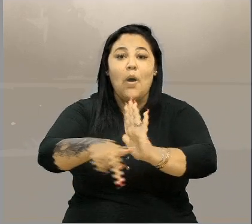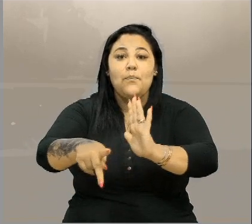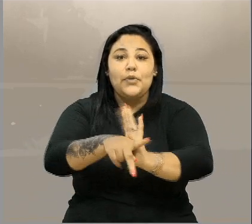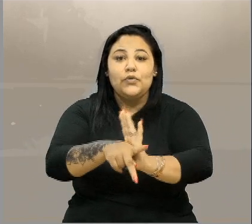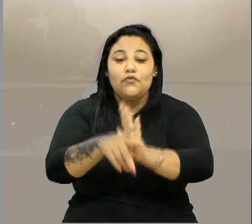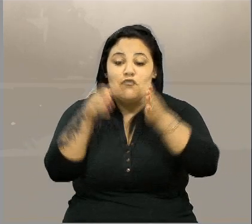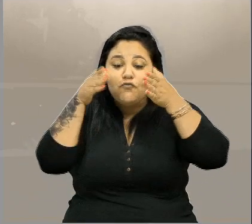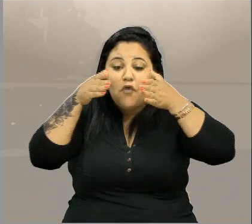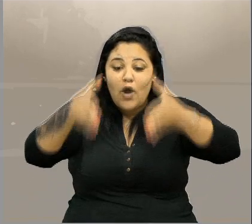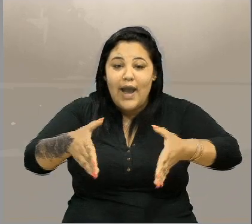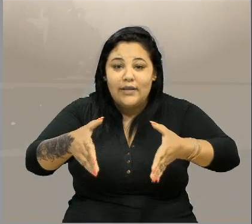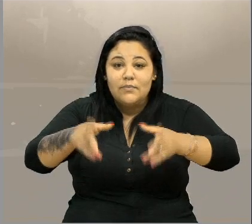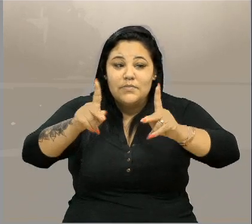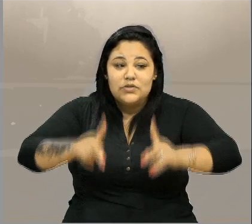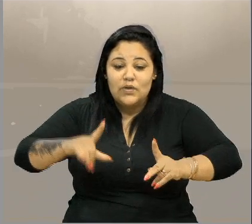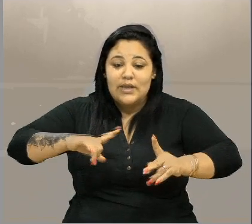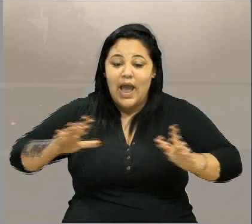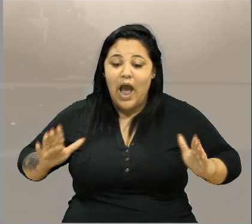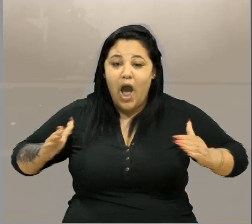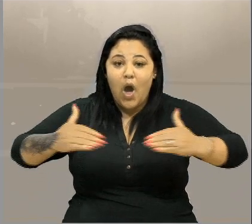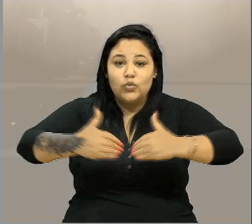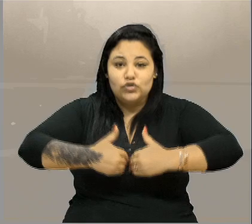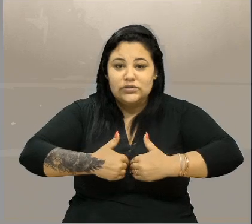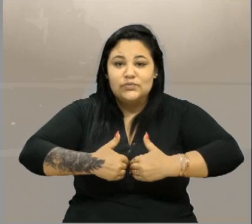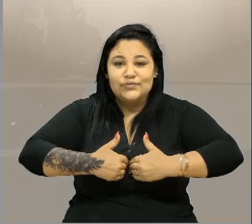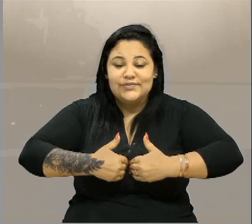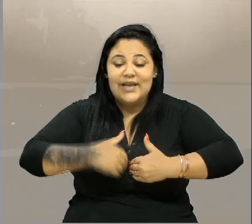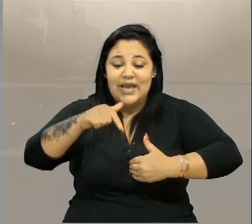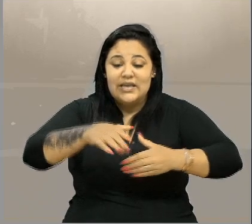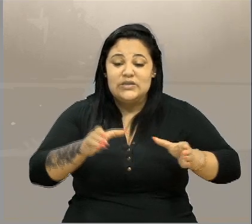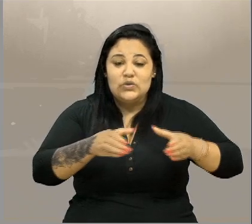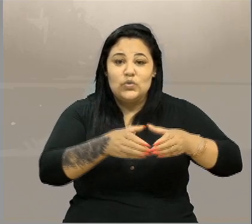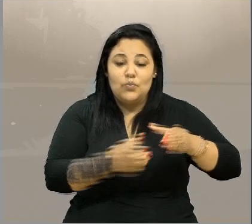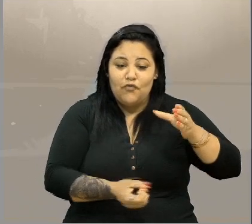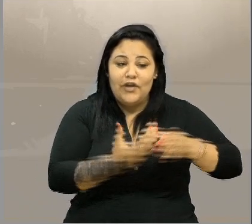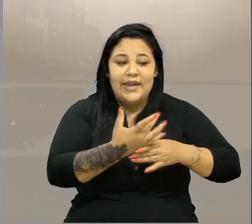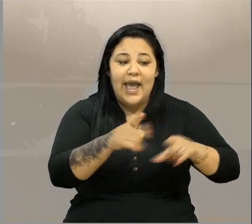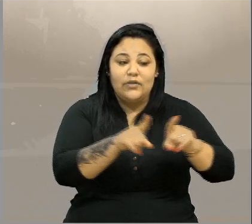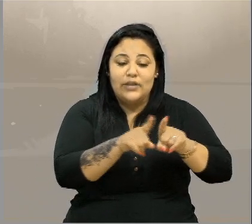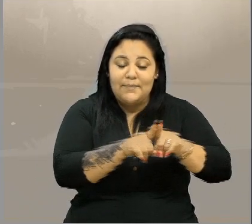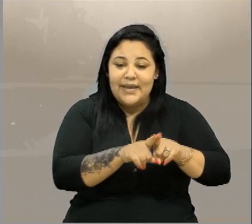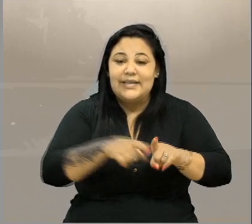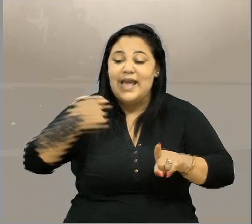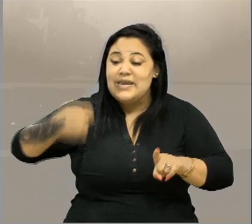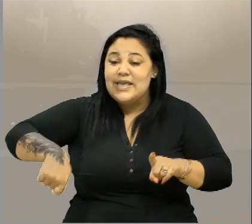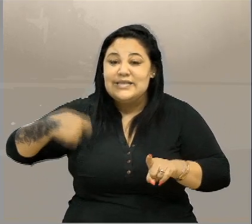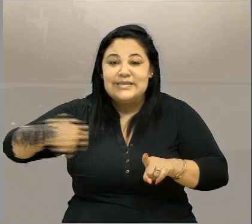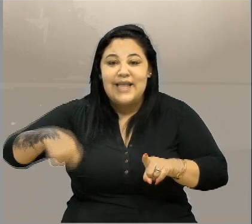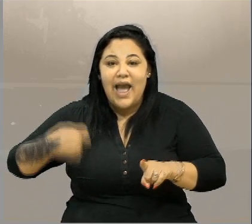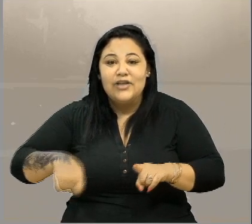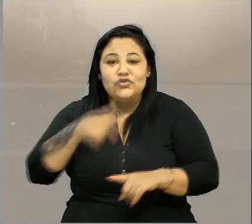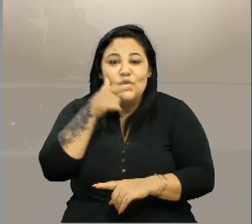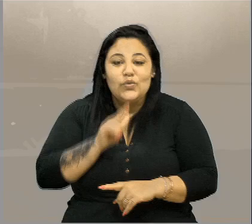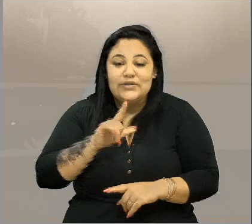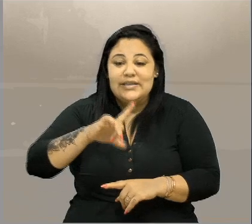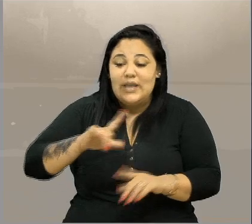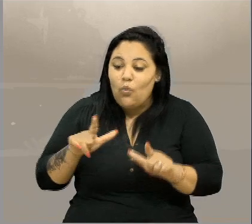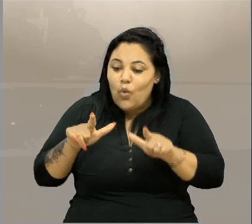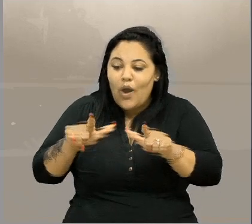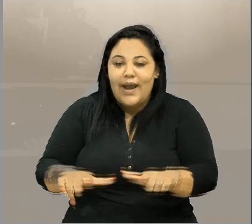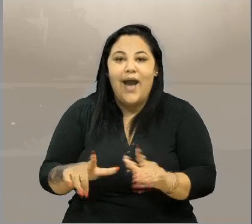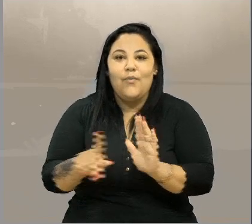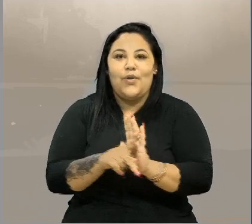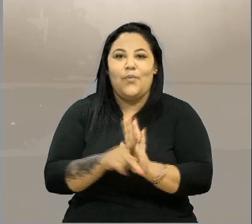transtorno do espectro autista, né? A Frente Parlamentar, ela nasceu disso, dessa necessidade de nós termos um local